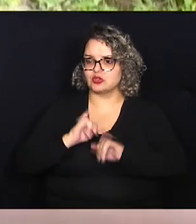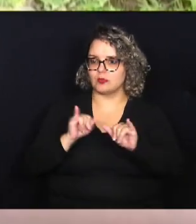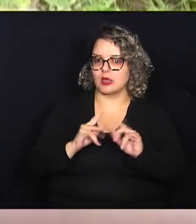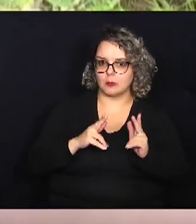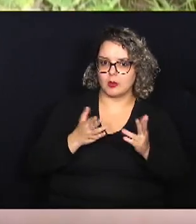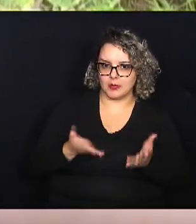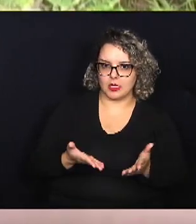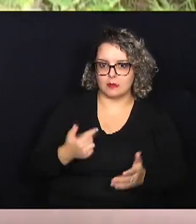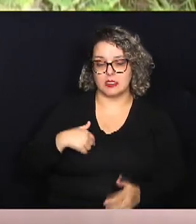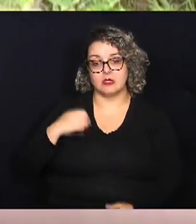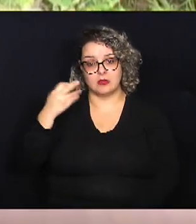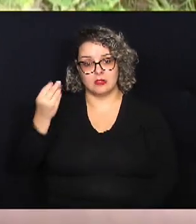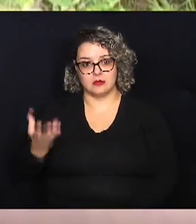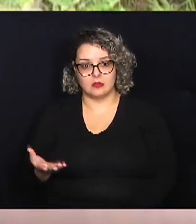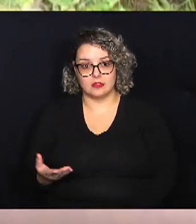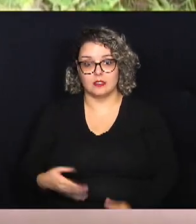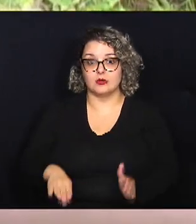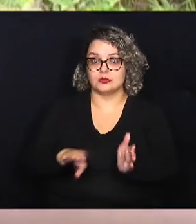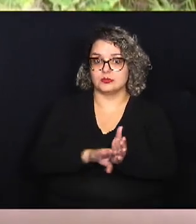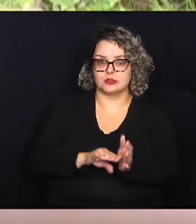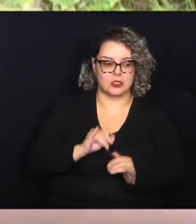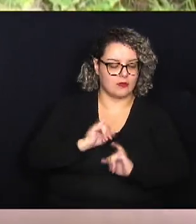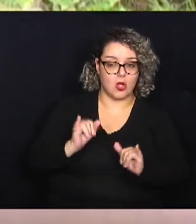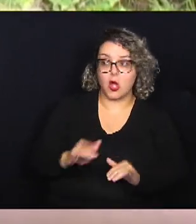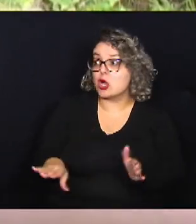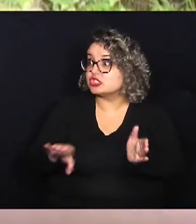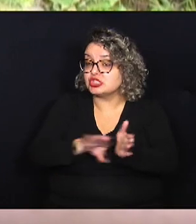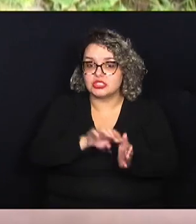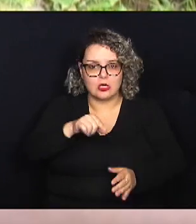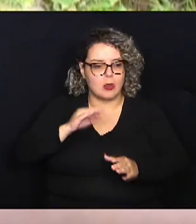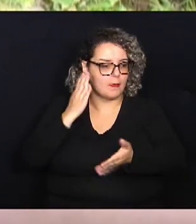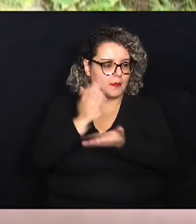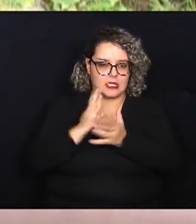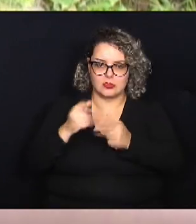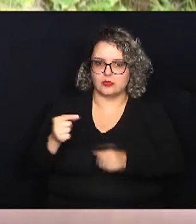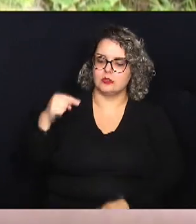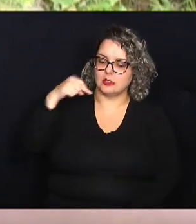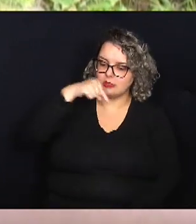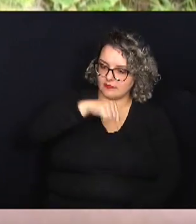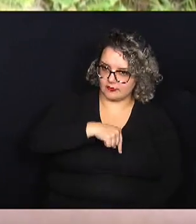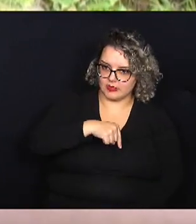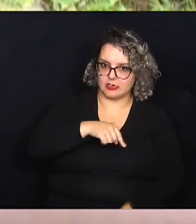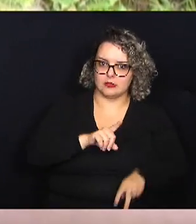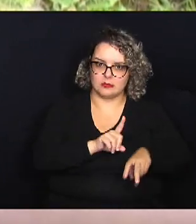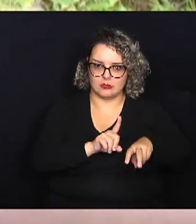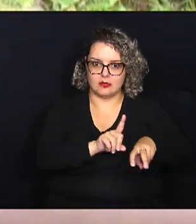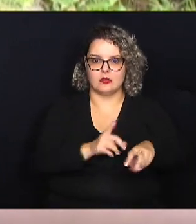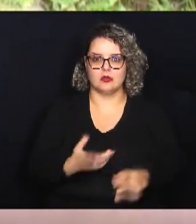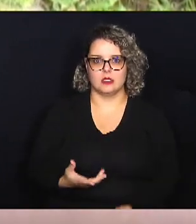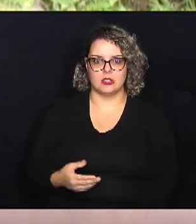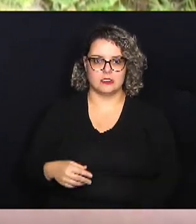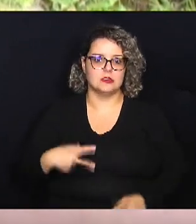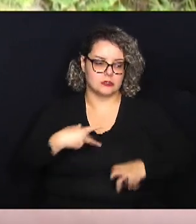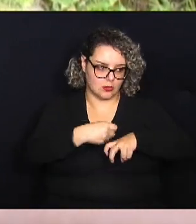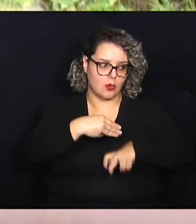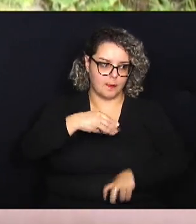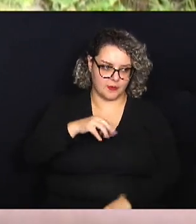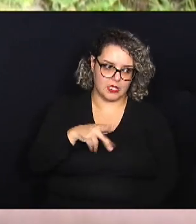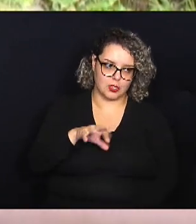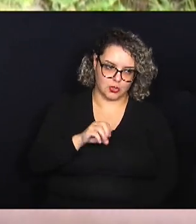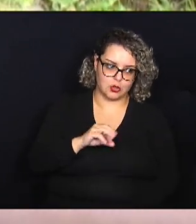estava em viagem e eu acabei de chegar e ela me avisou. Aí eu parei o que estava fazendo e vi. Eles colocam um chip também, né?